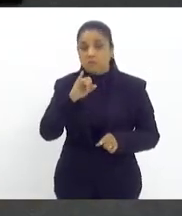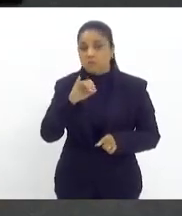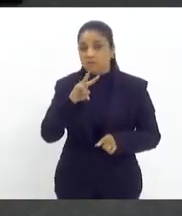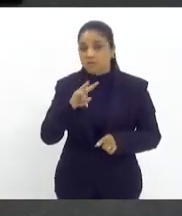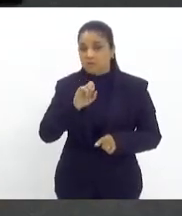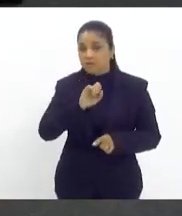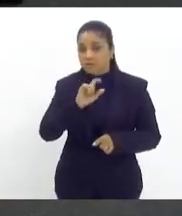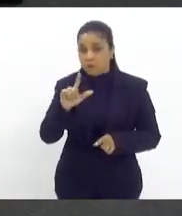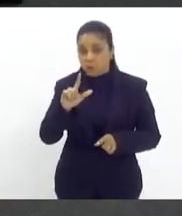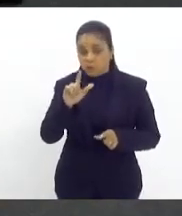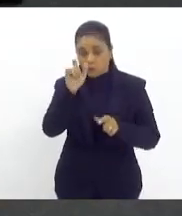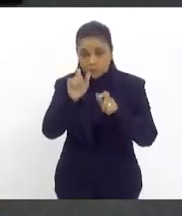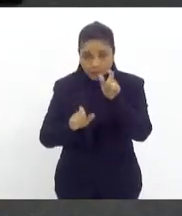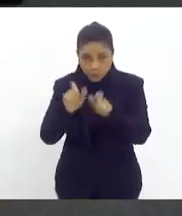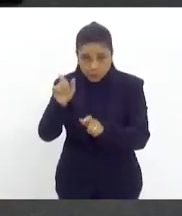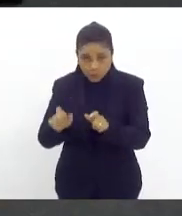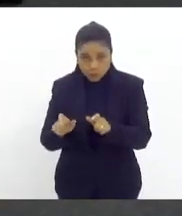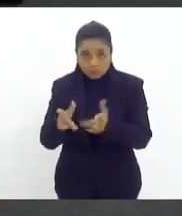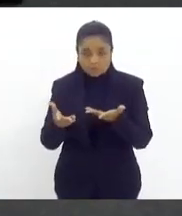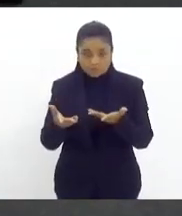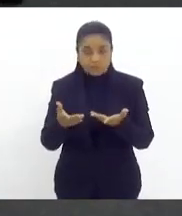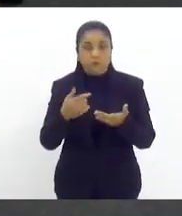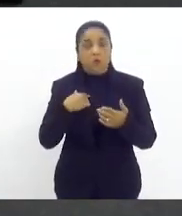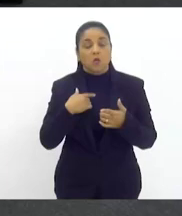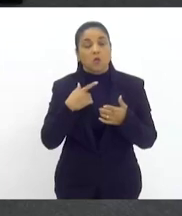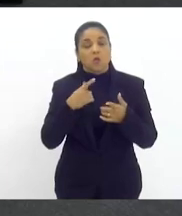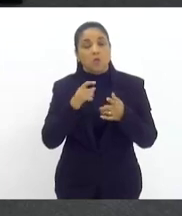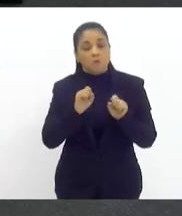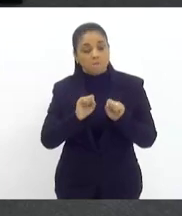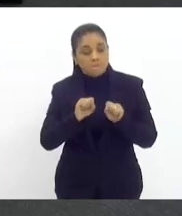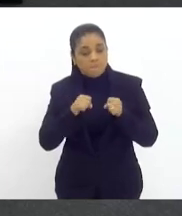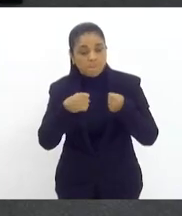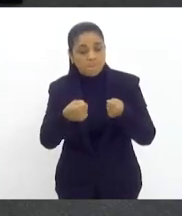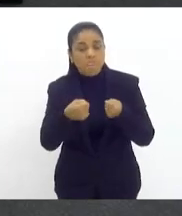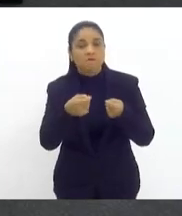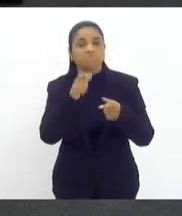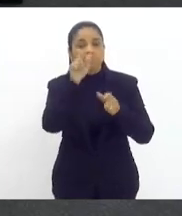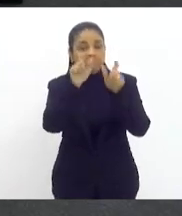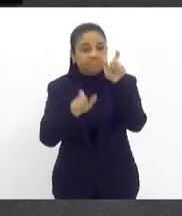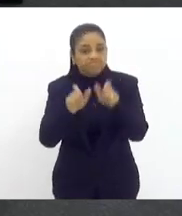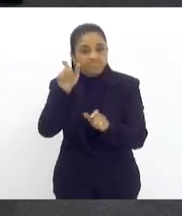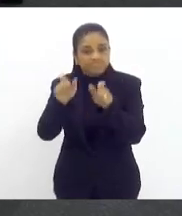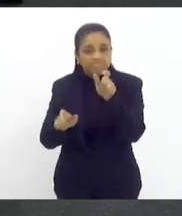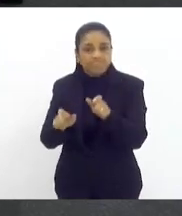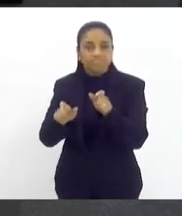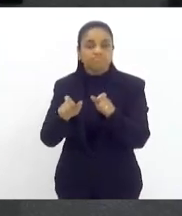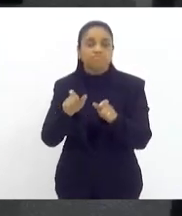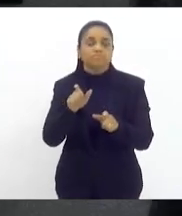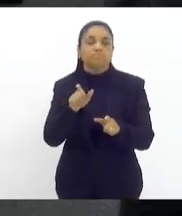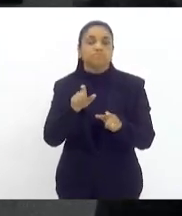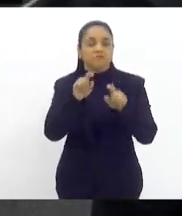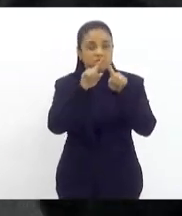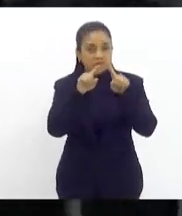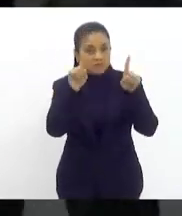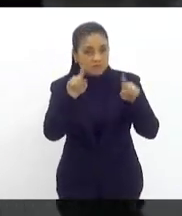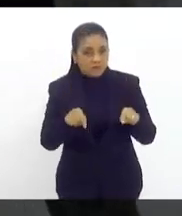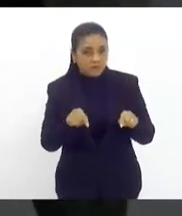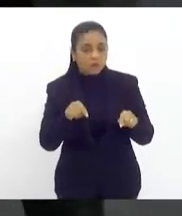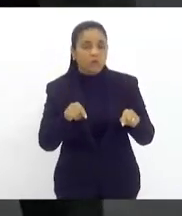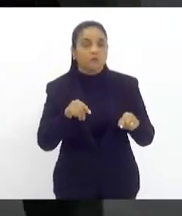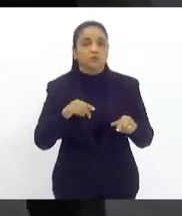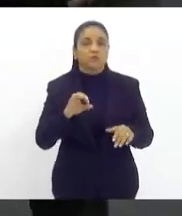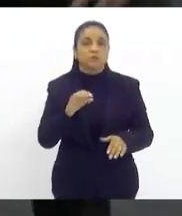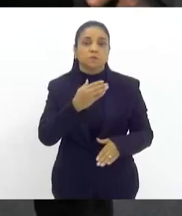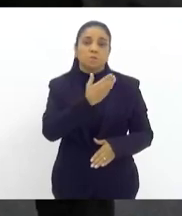temos que ver como aumentar a proteção desses servidores. Então, nós somos completamente favoráveis, também